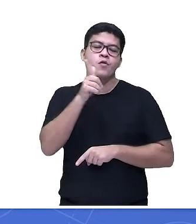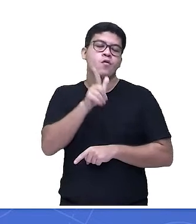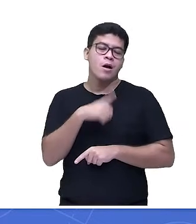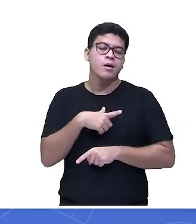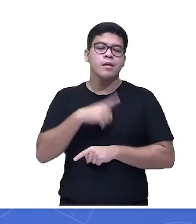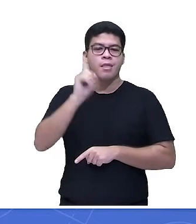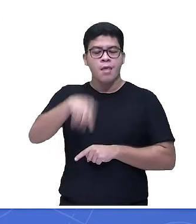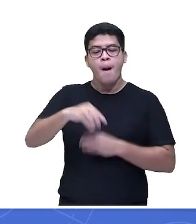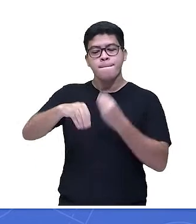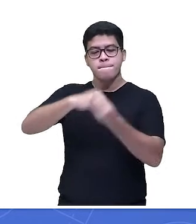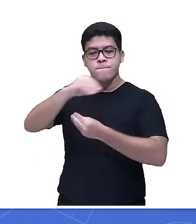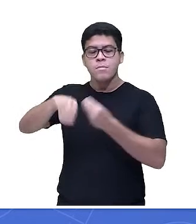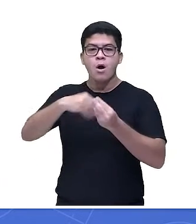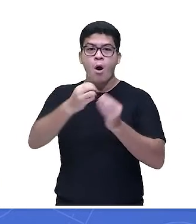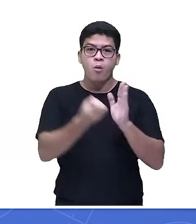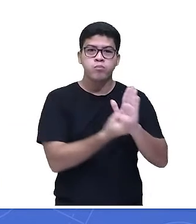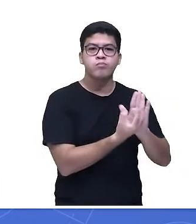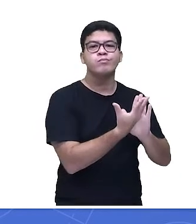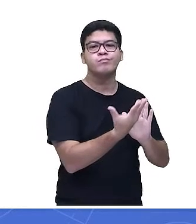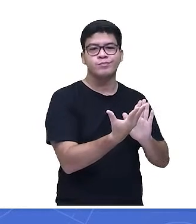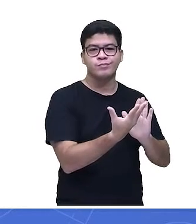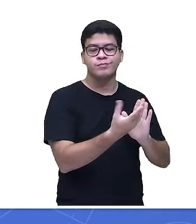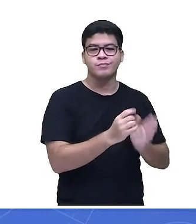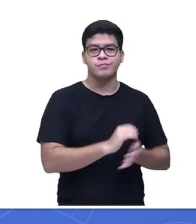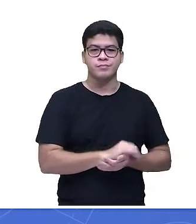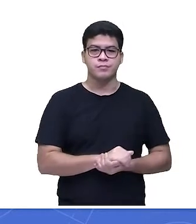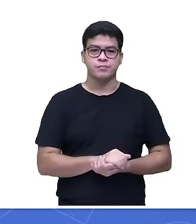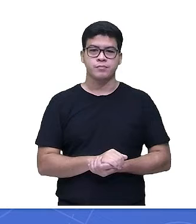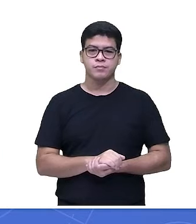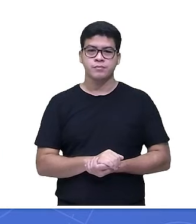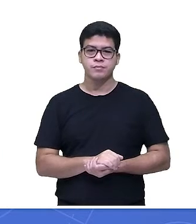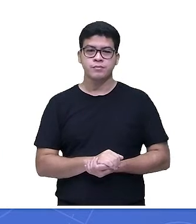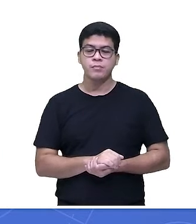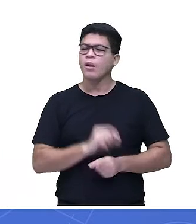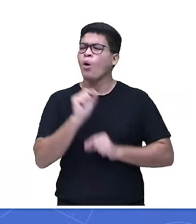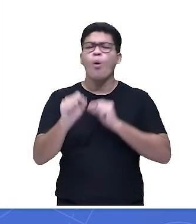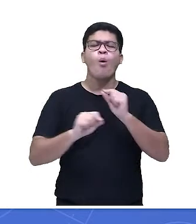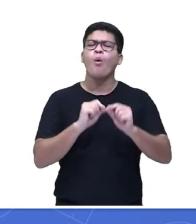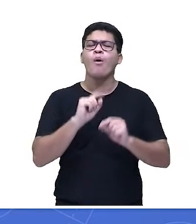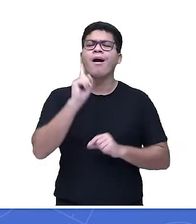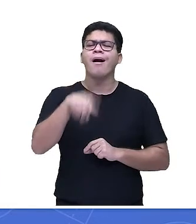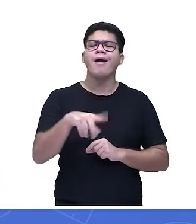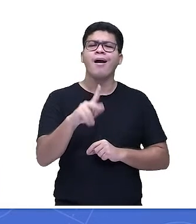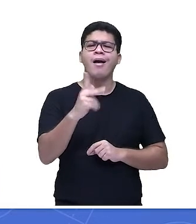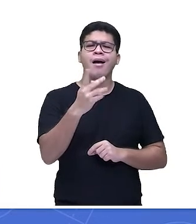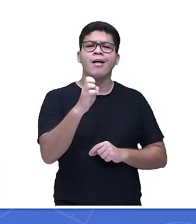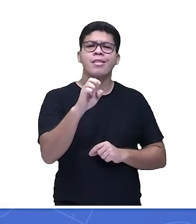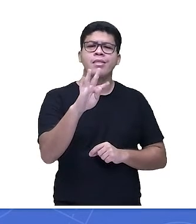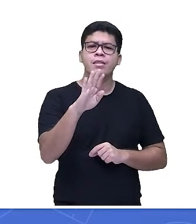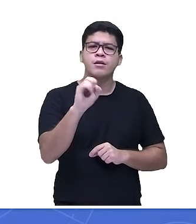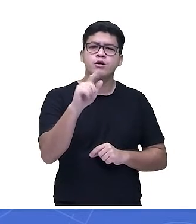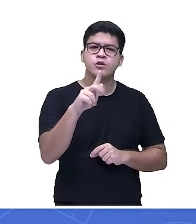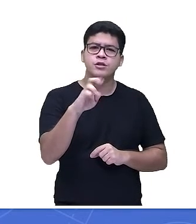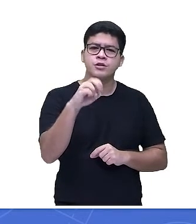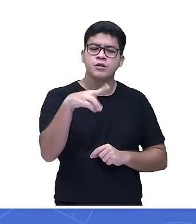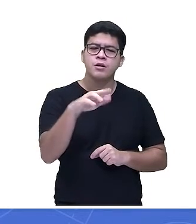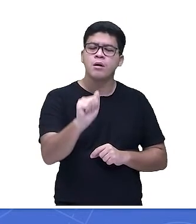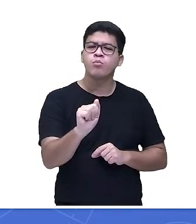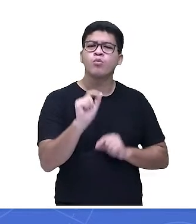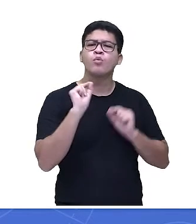são misturas heterogêneas, ok? E o que é uma mistura heterogênea, professora? Vamos conhecê-la.